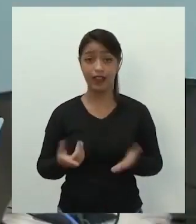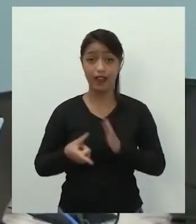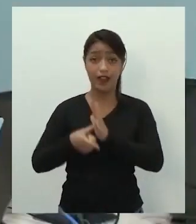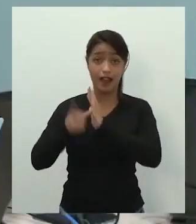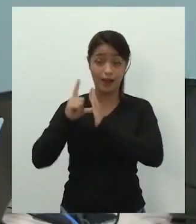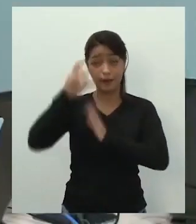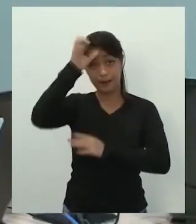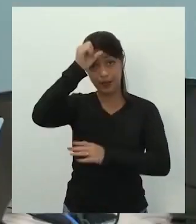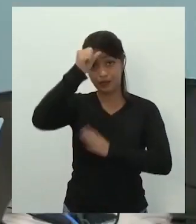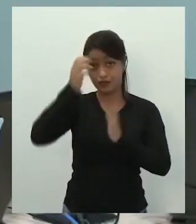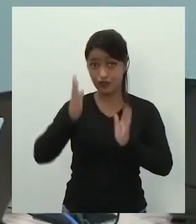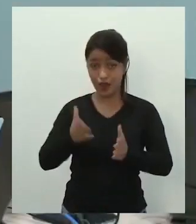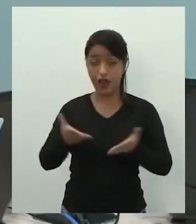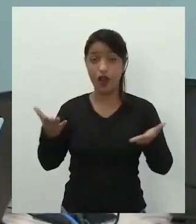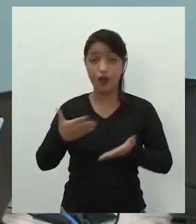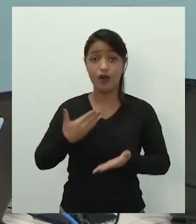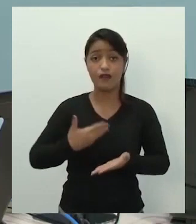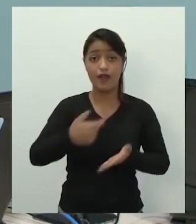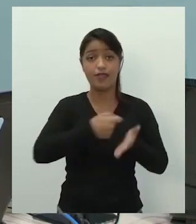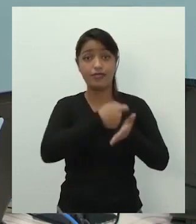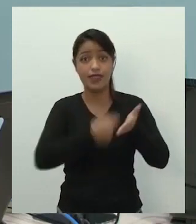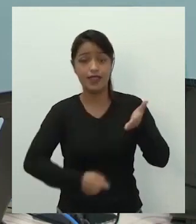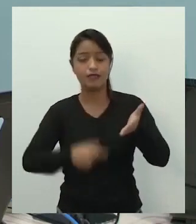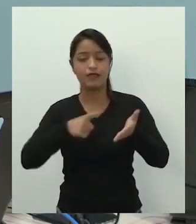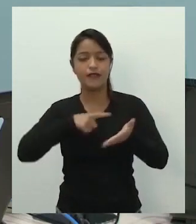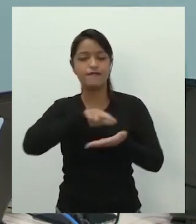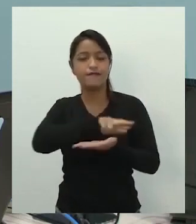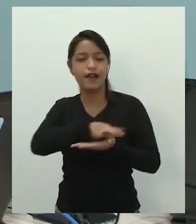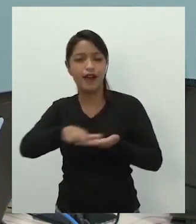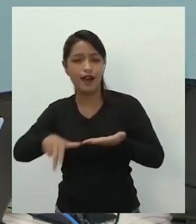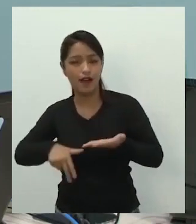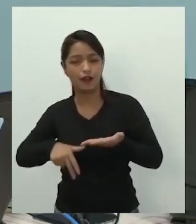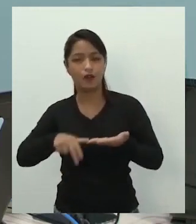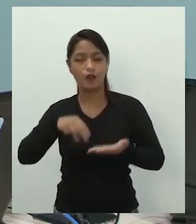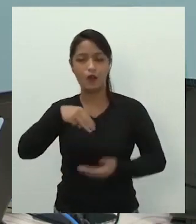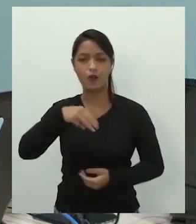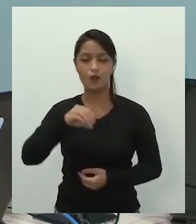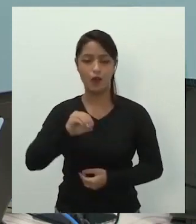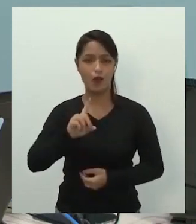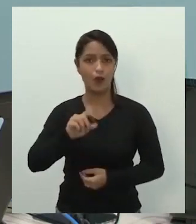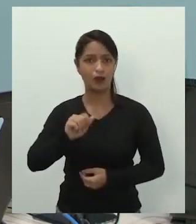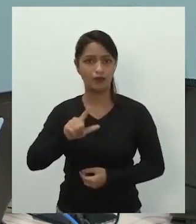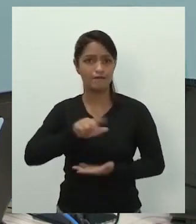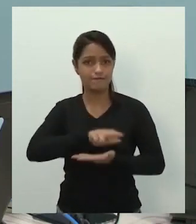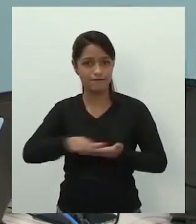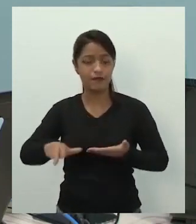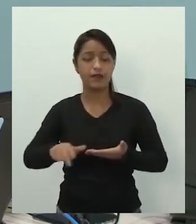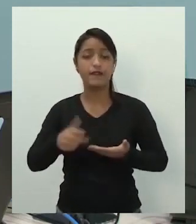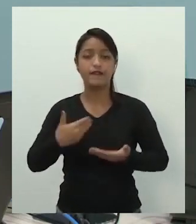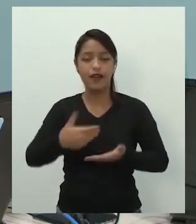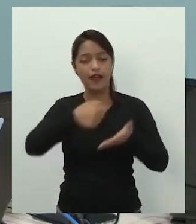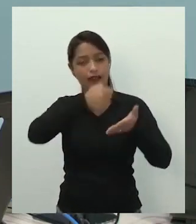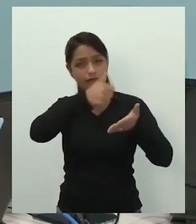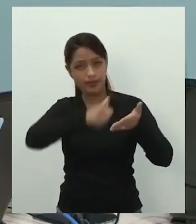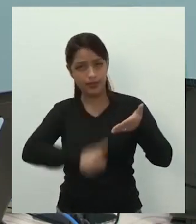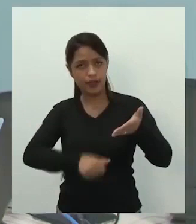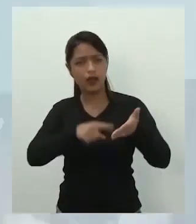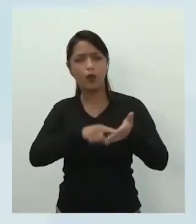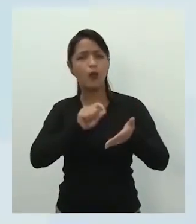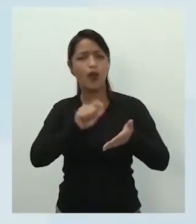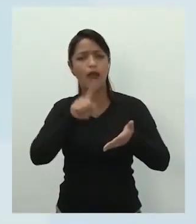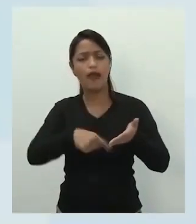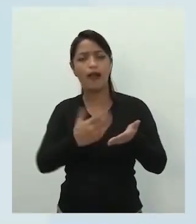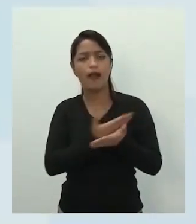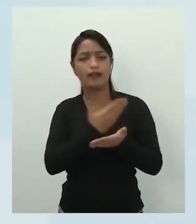vamos analisar um texto multimodal, que é um recorte do caderno do aluno da primeira série do ensino médio,